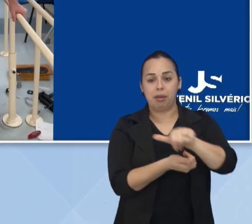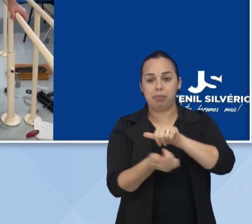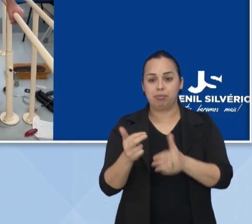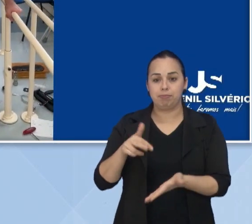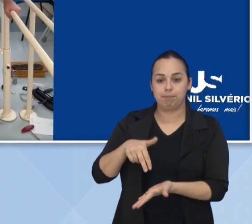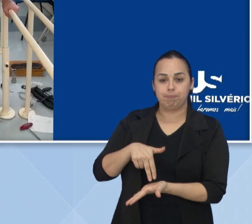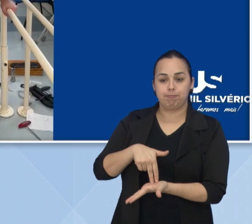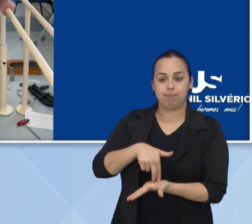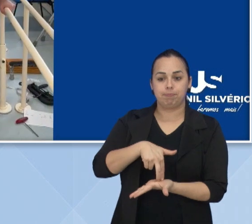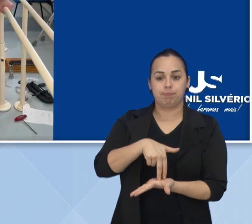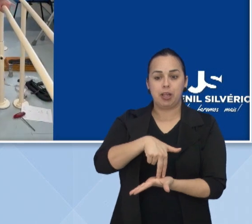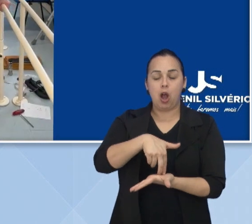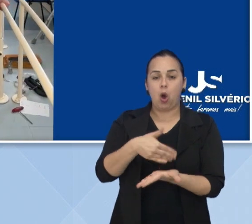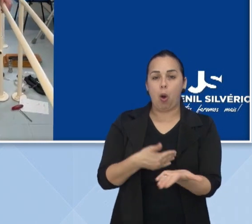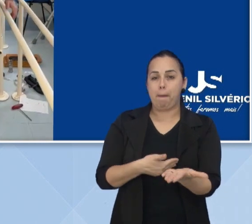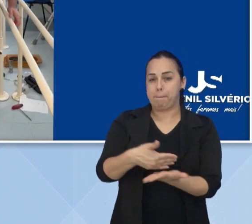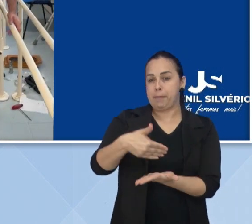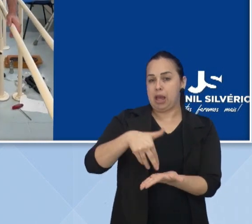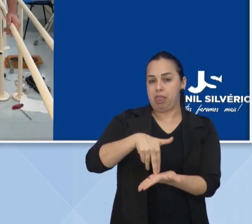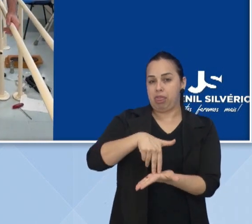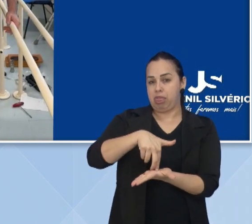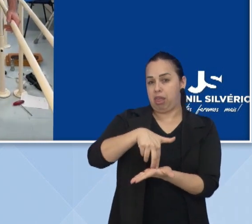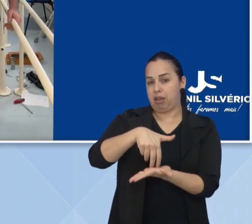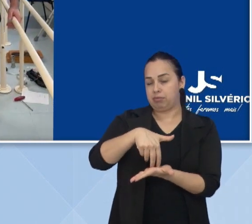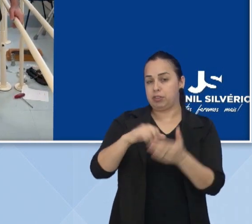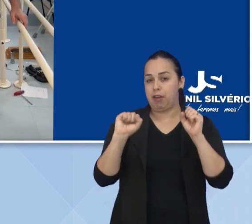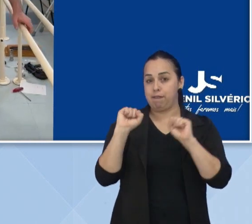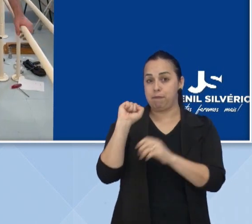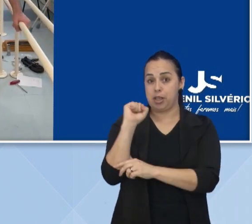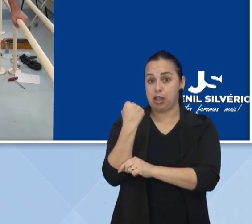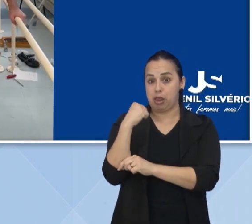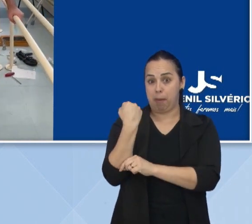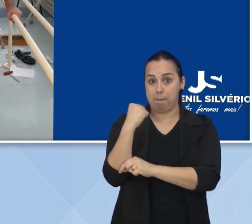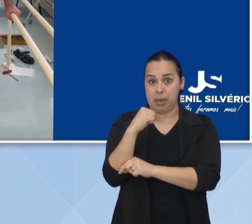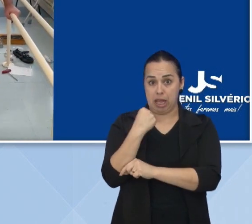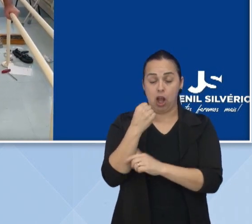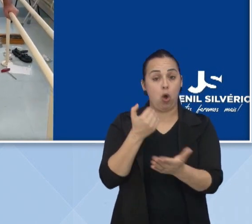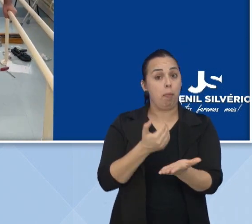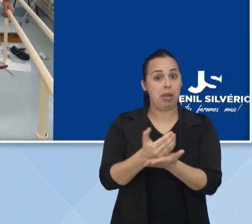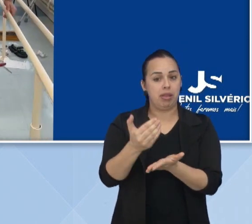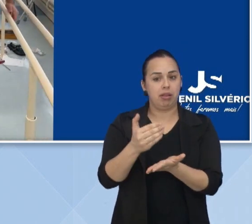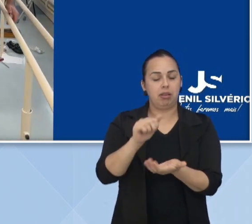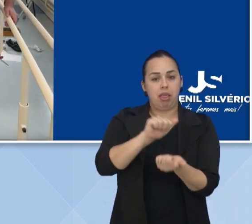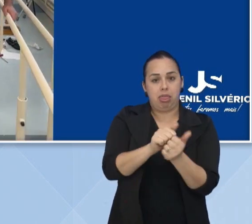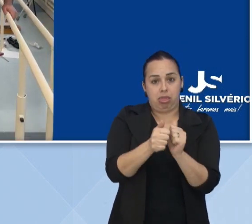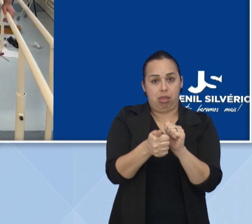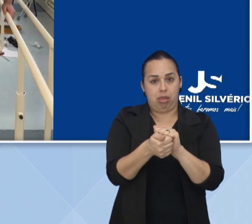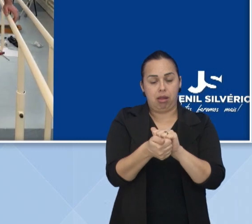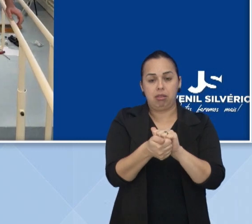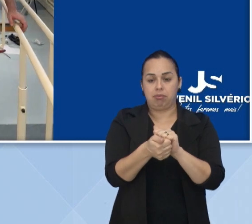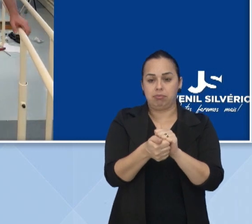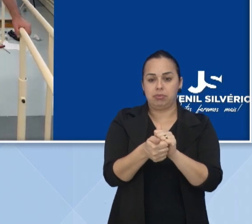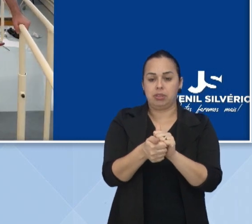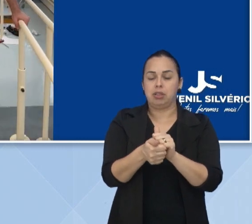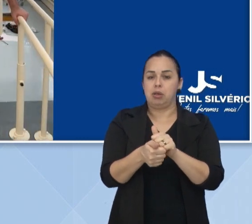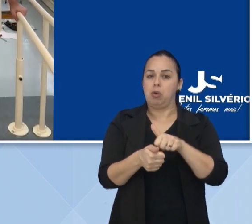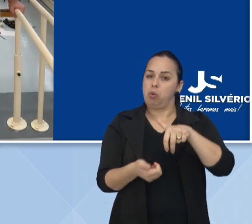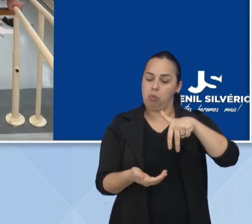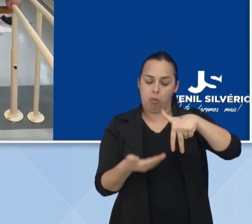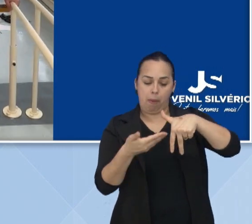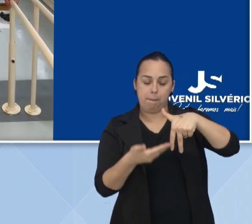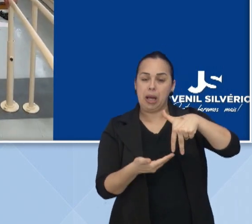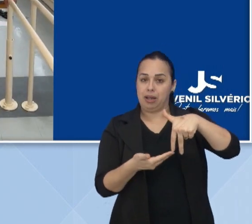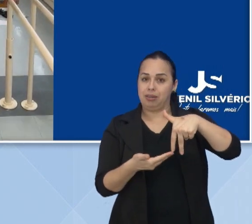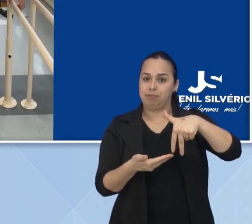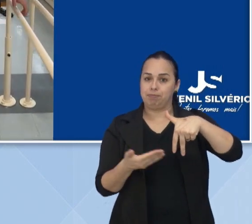João ele começa a fazer o trabalho de fisioterapia e adaptação com essa perna mecânica. O